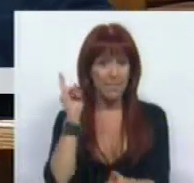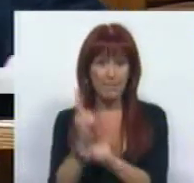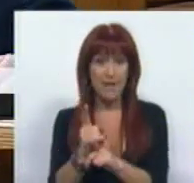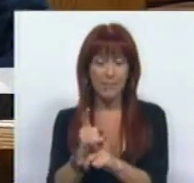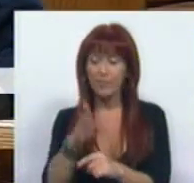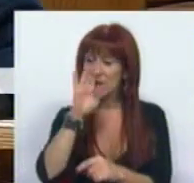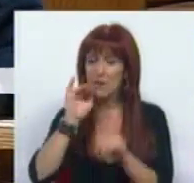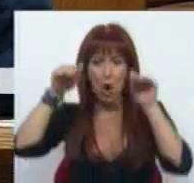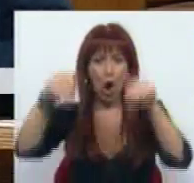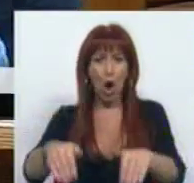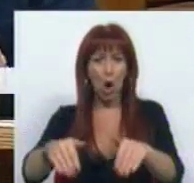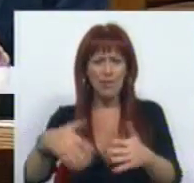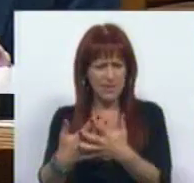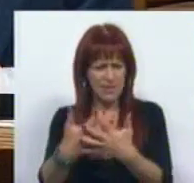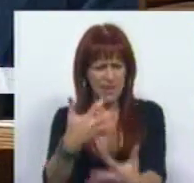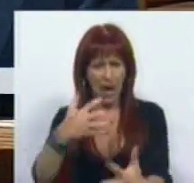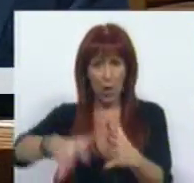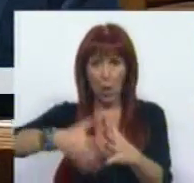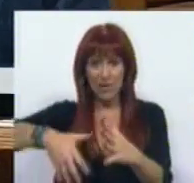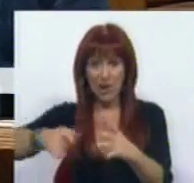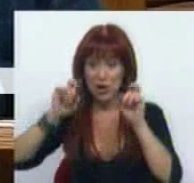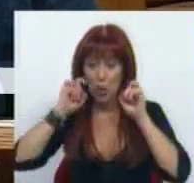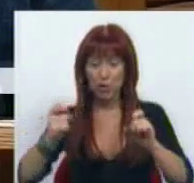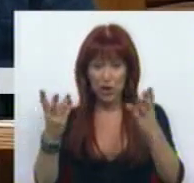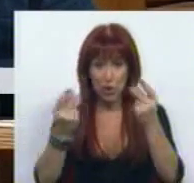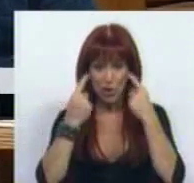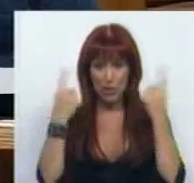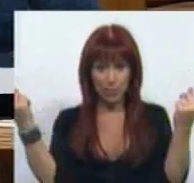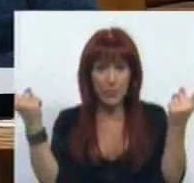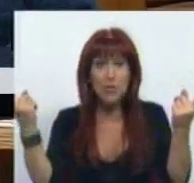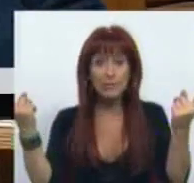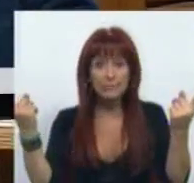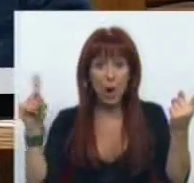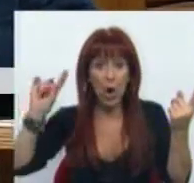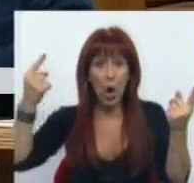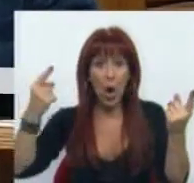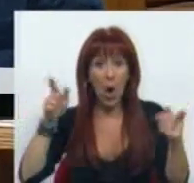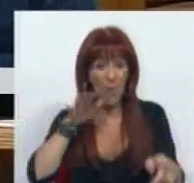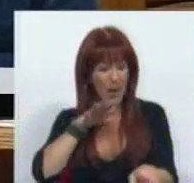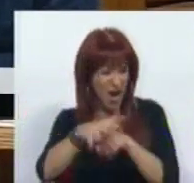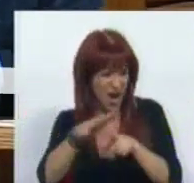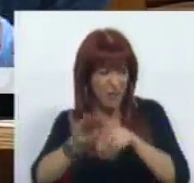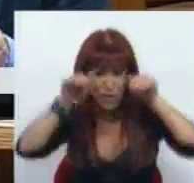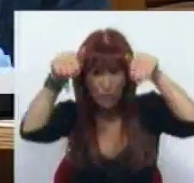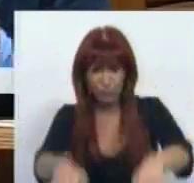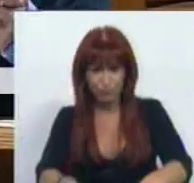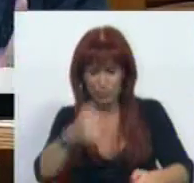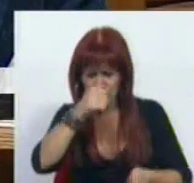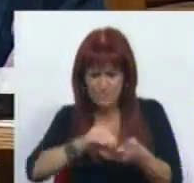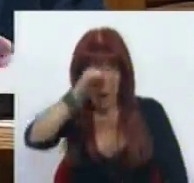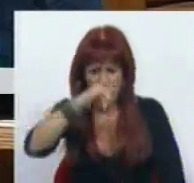e se a recessão não tornasse mais complicado o controle das contas públicas, só o impacto desta recessão,